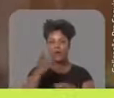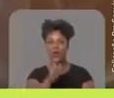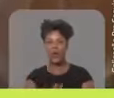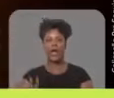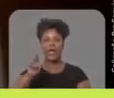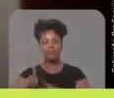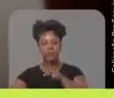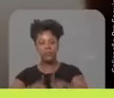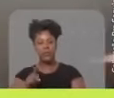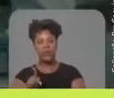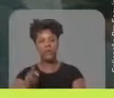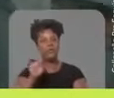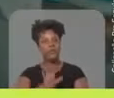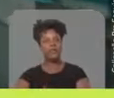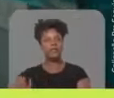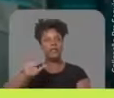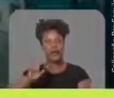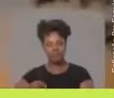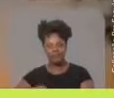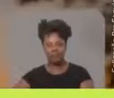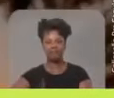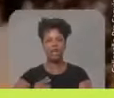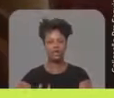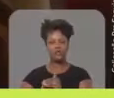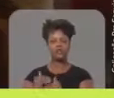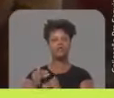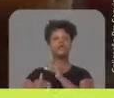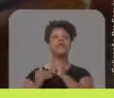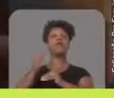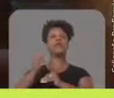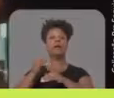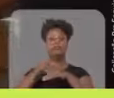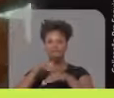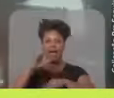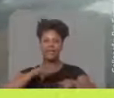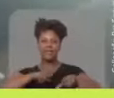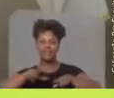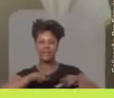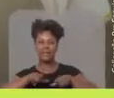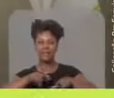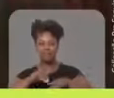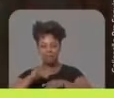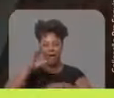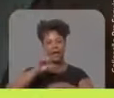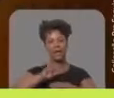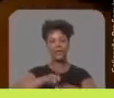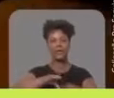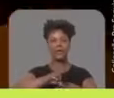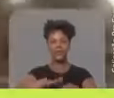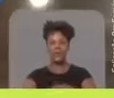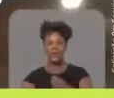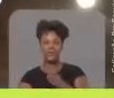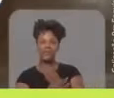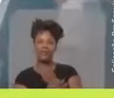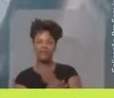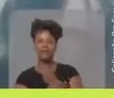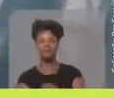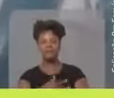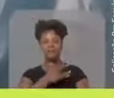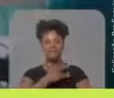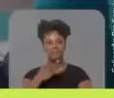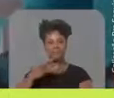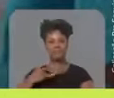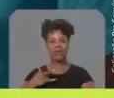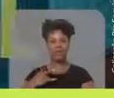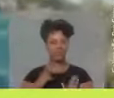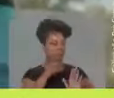Goiás aos goianos. E nosso estado seguiu em frente com mais desenvolvimento, mais emprego, mais educação, mais segurança, mais